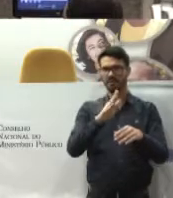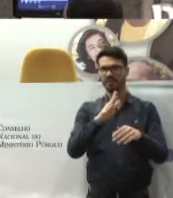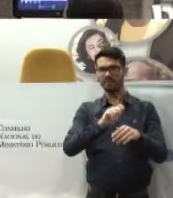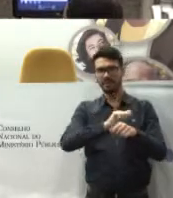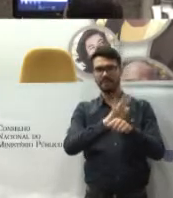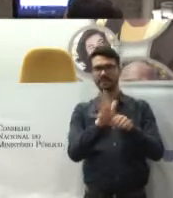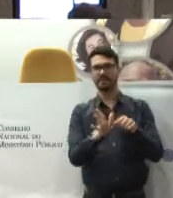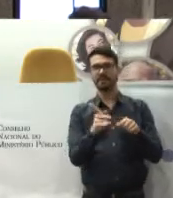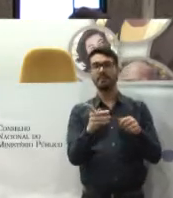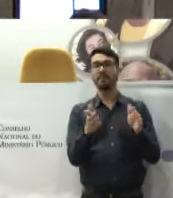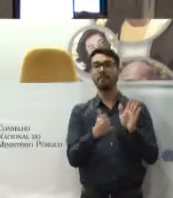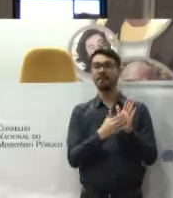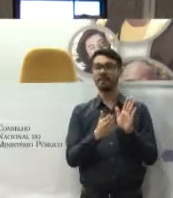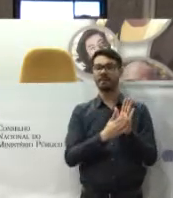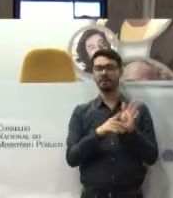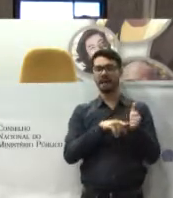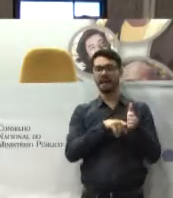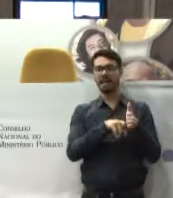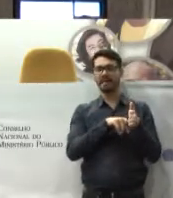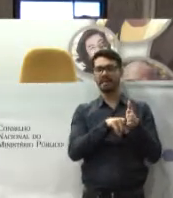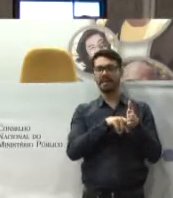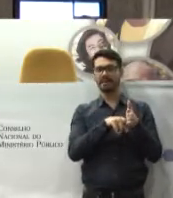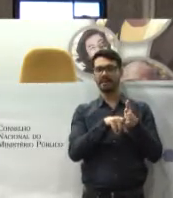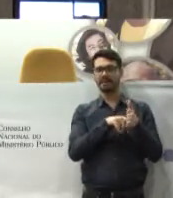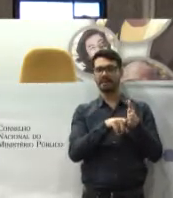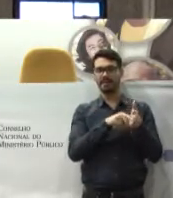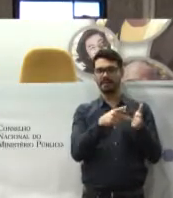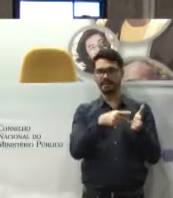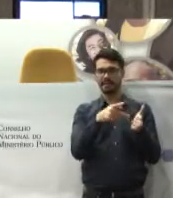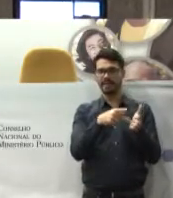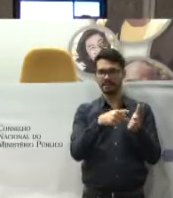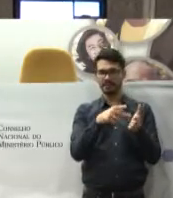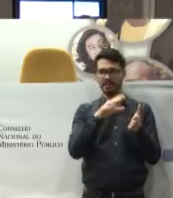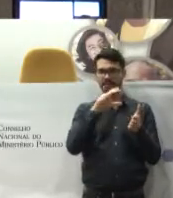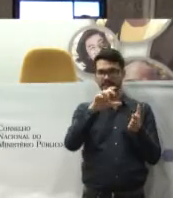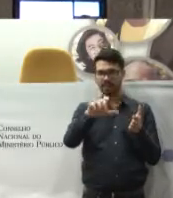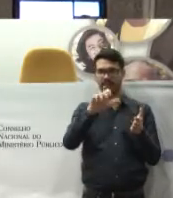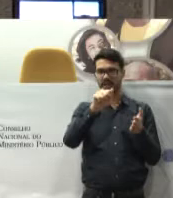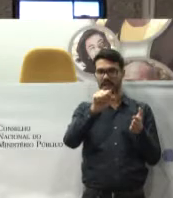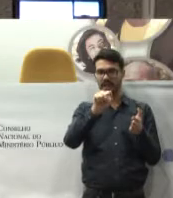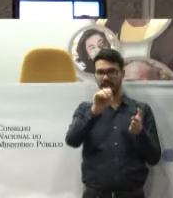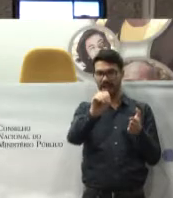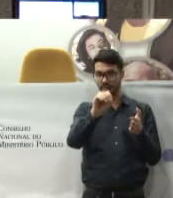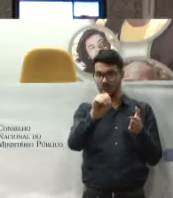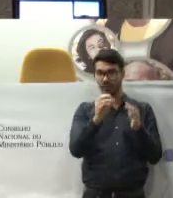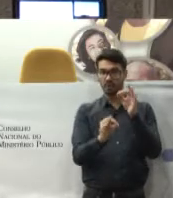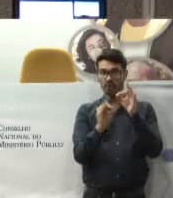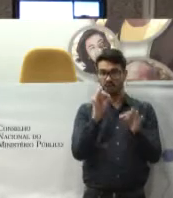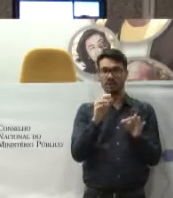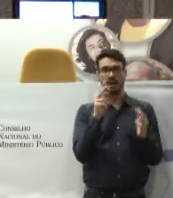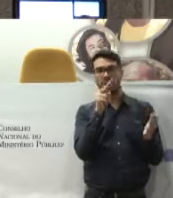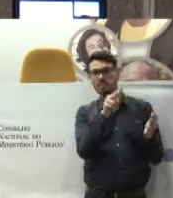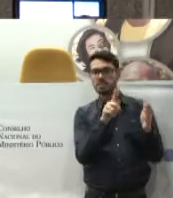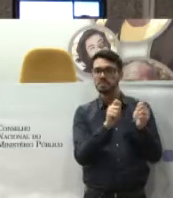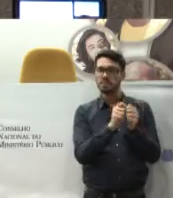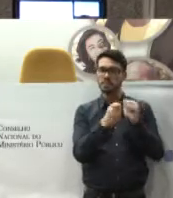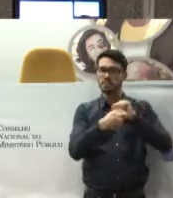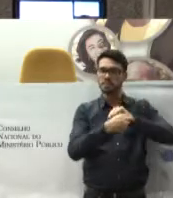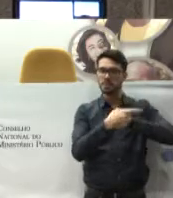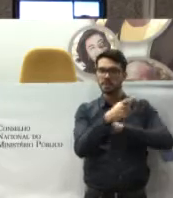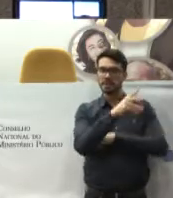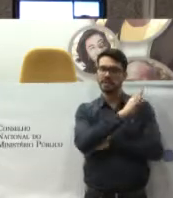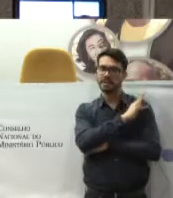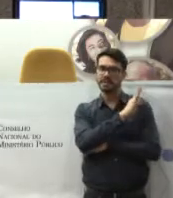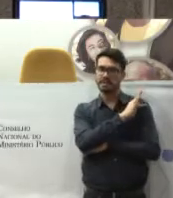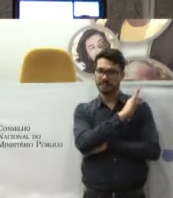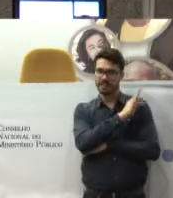minha proposta é fazer o contrário, é analisar concretamente os casos que existem e a gente pensar a adequação das